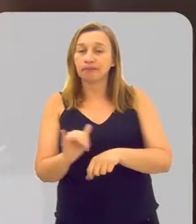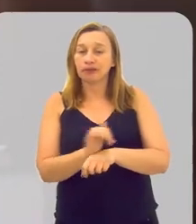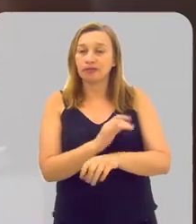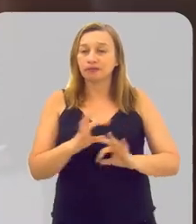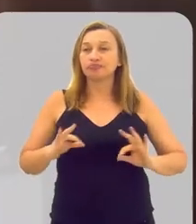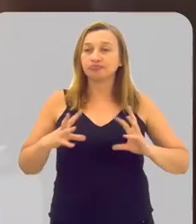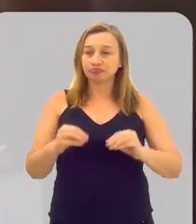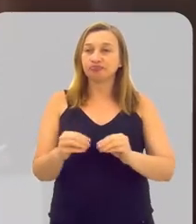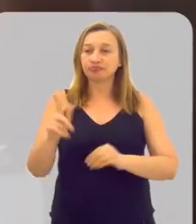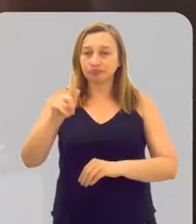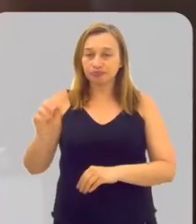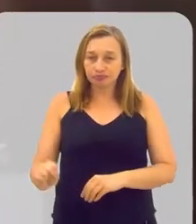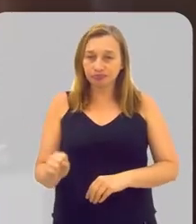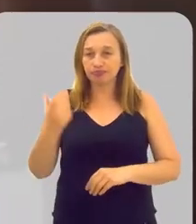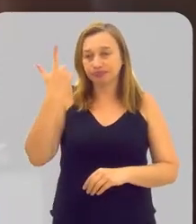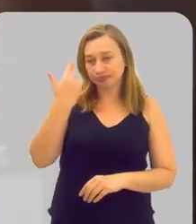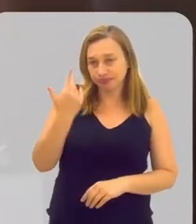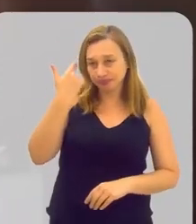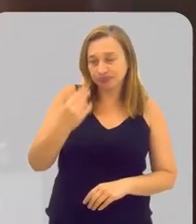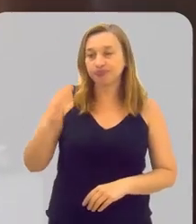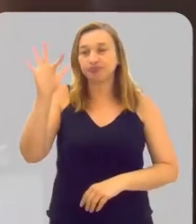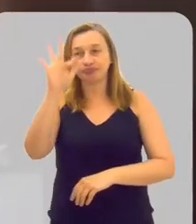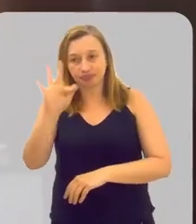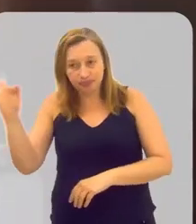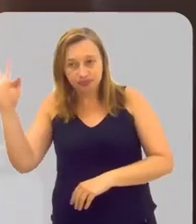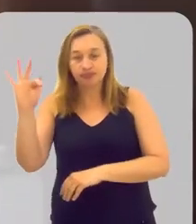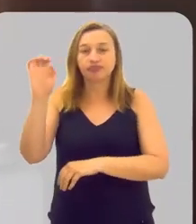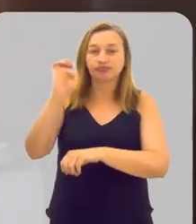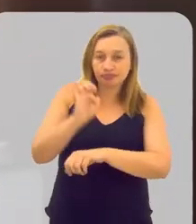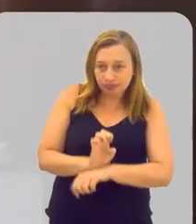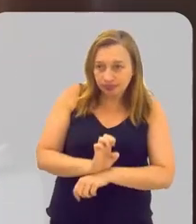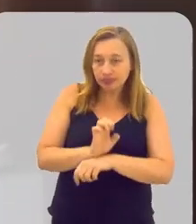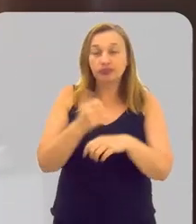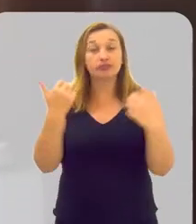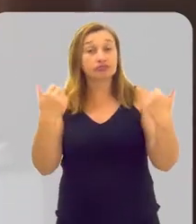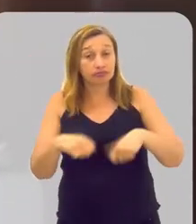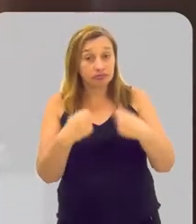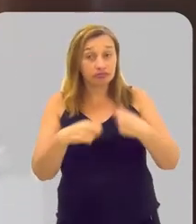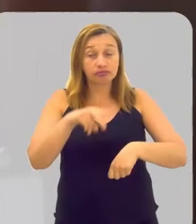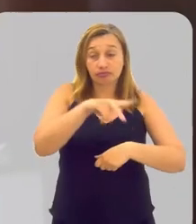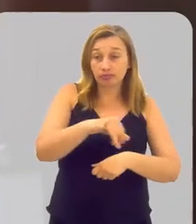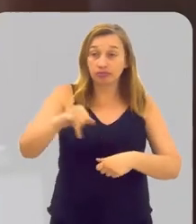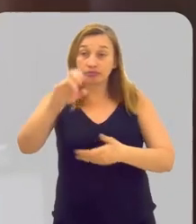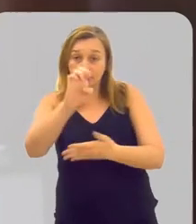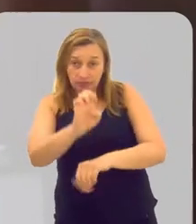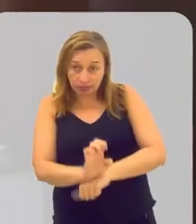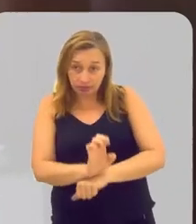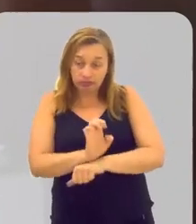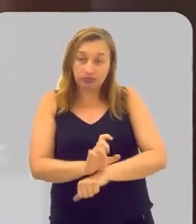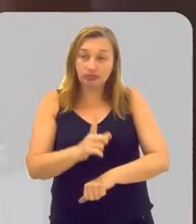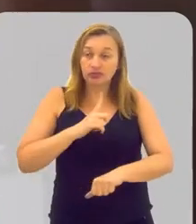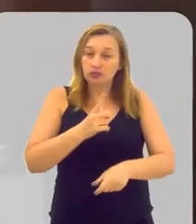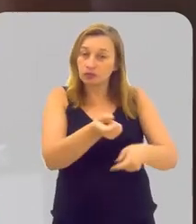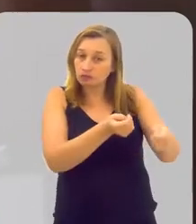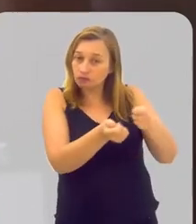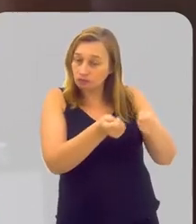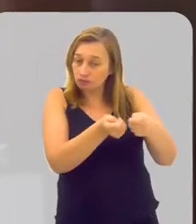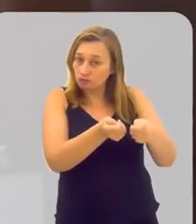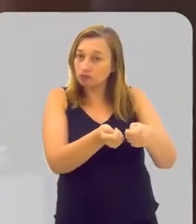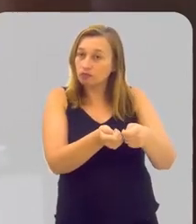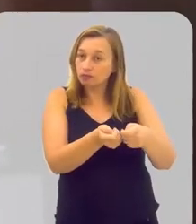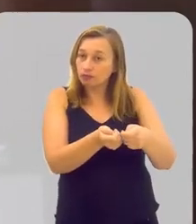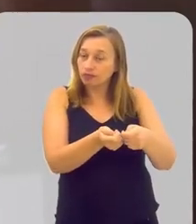dinâmico como um todo de gás natural, seja nível federal, seja nível estadual, a gente vai precisar que o Estado tenha um